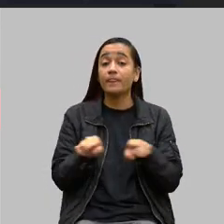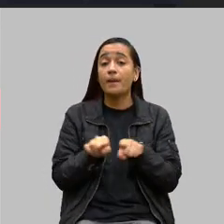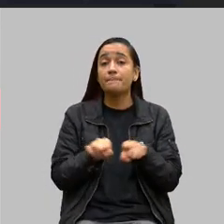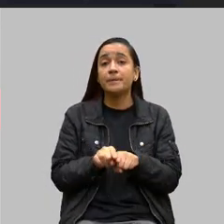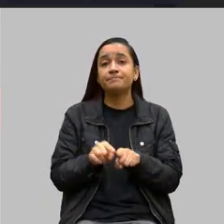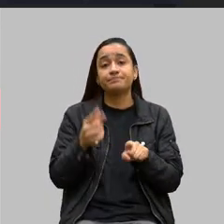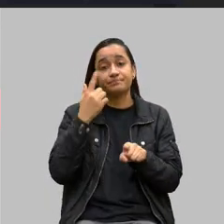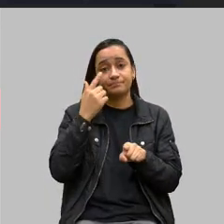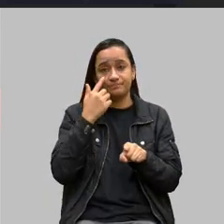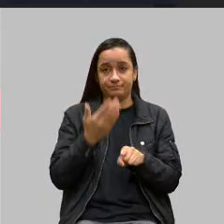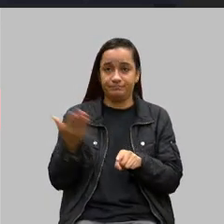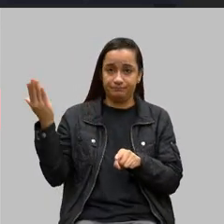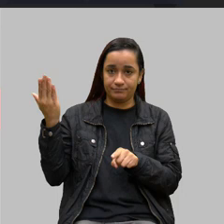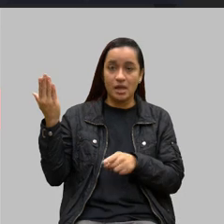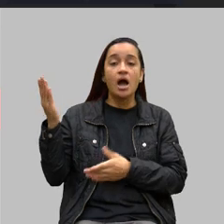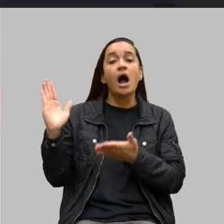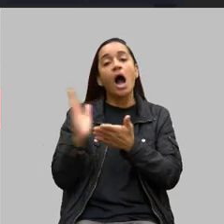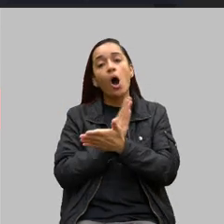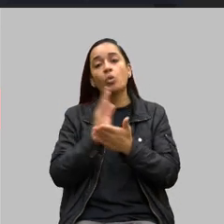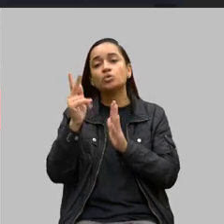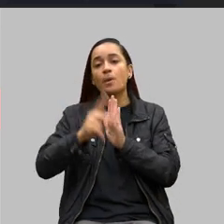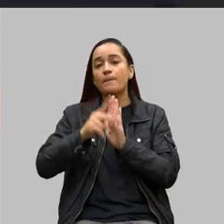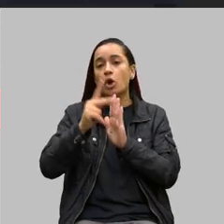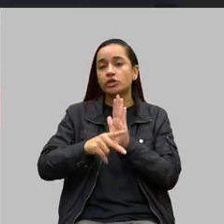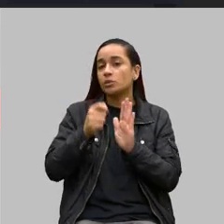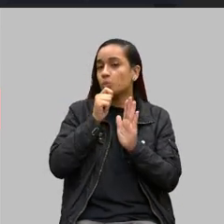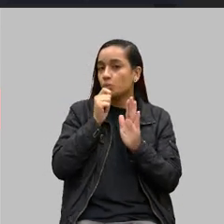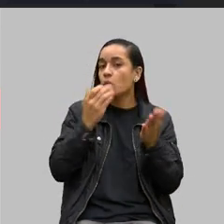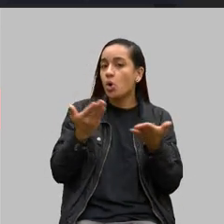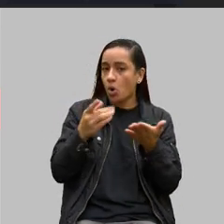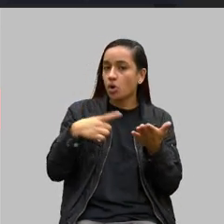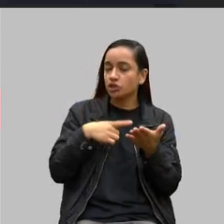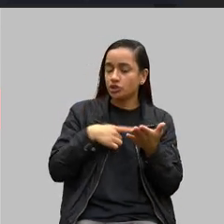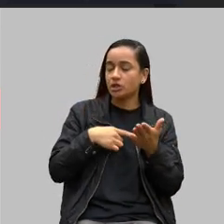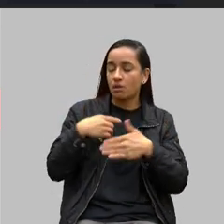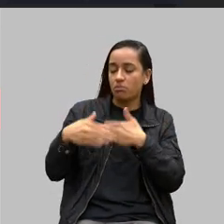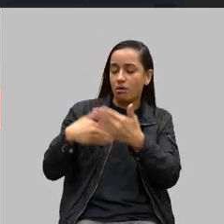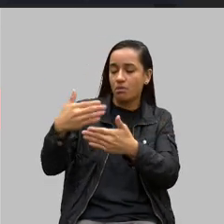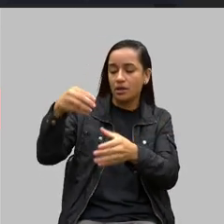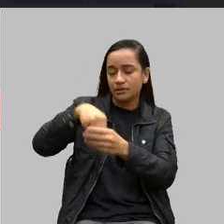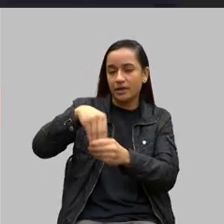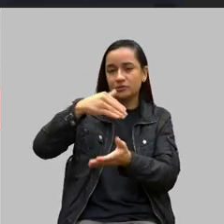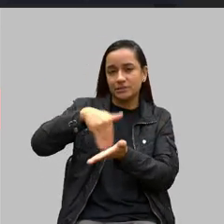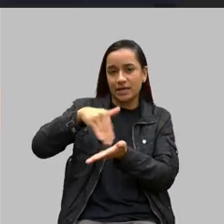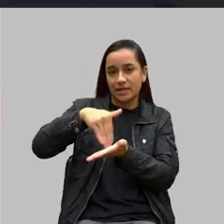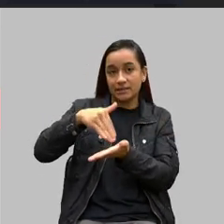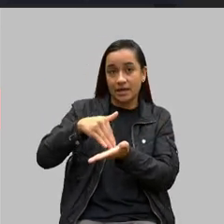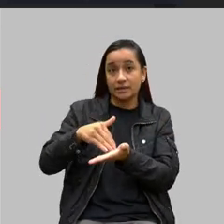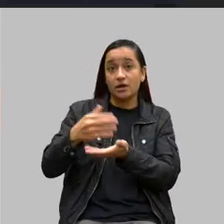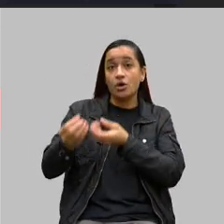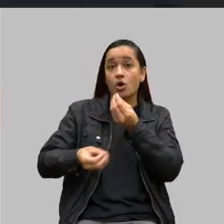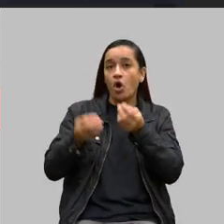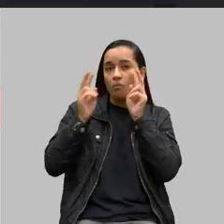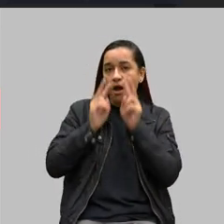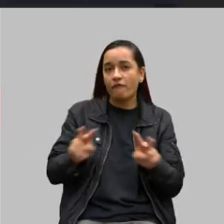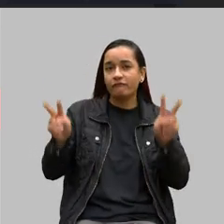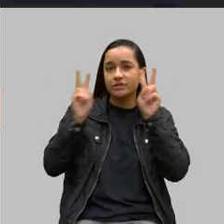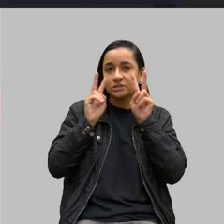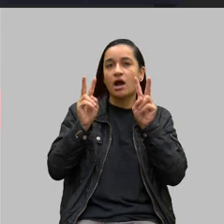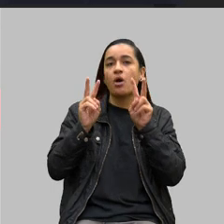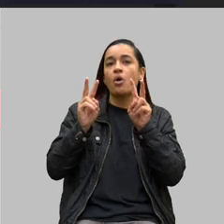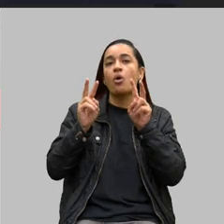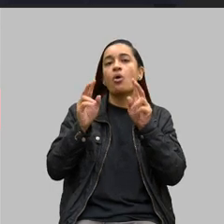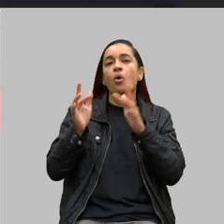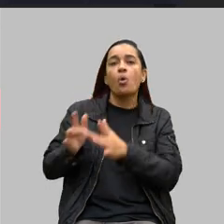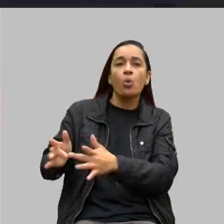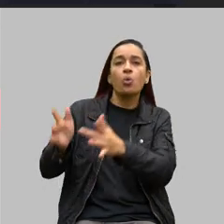projetos estruturantes que hoje estão né em andamento na secretaria então uma revisão de toda a rede intermunicipal de transporte também um um